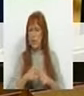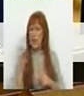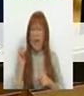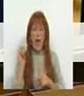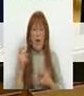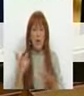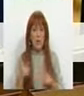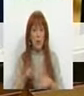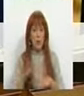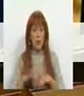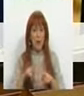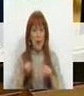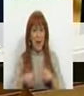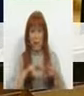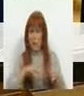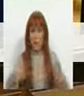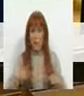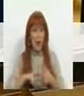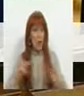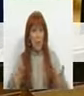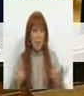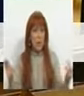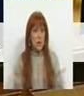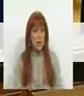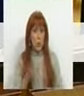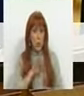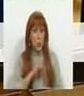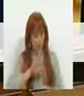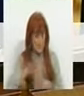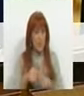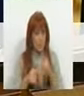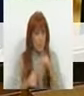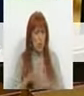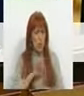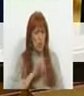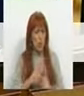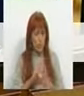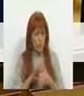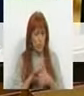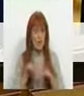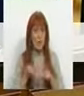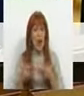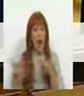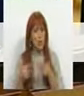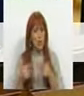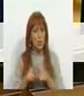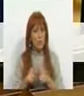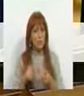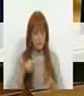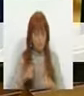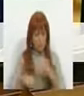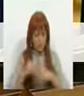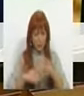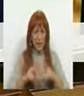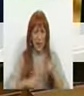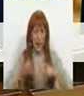anos relativamente a esta reforma. Uma reforma em que o Sr. participou, em que o Sr. colaborou e ajudou a pôr de pé.